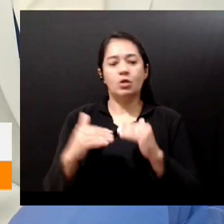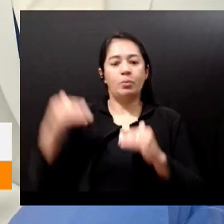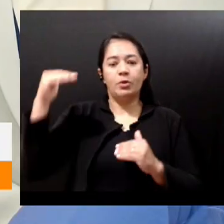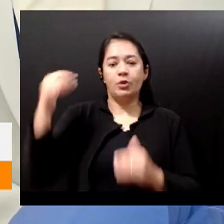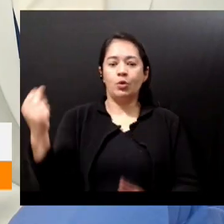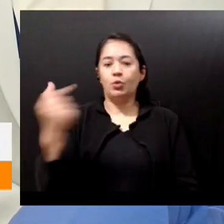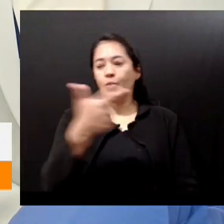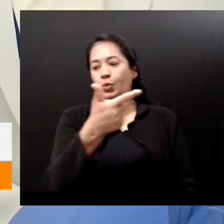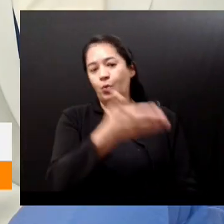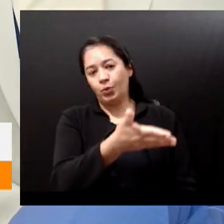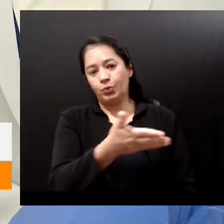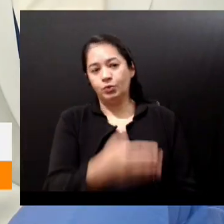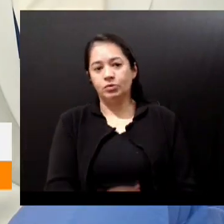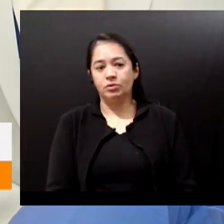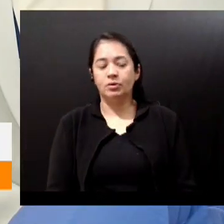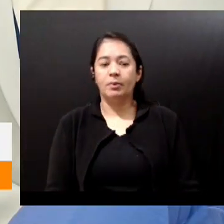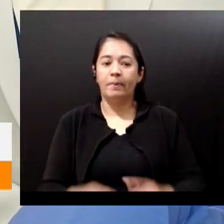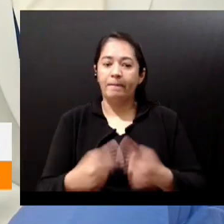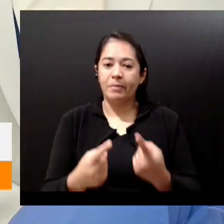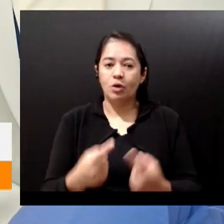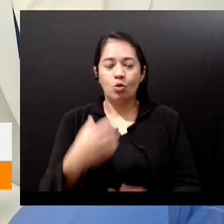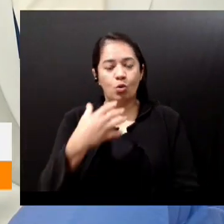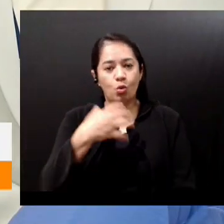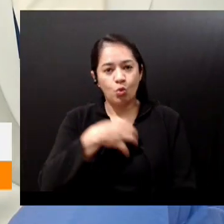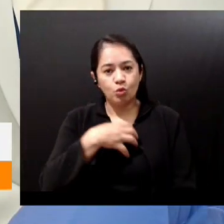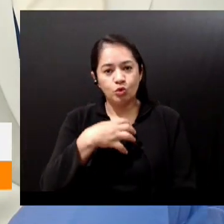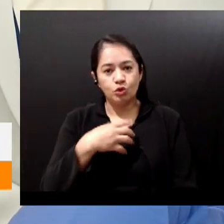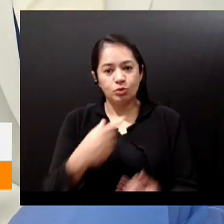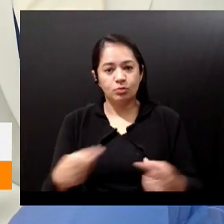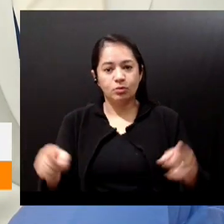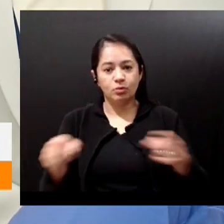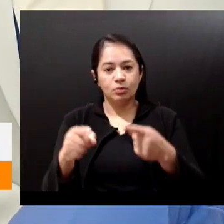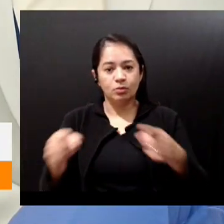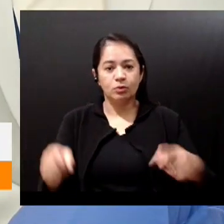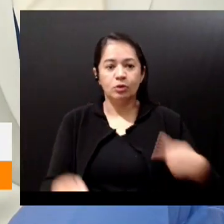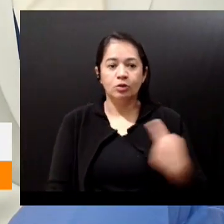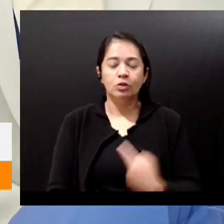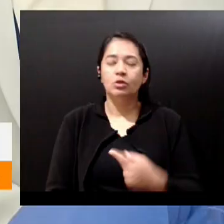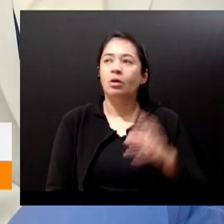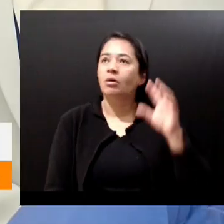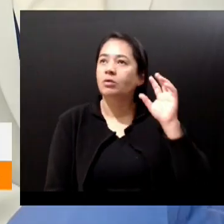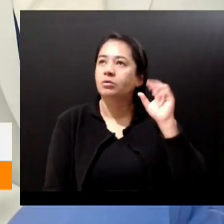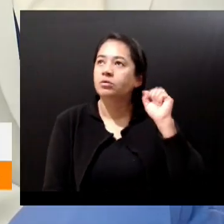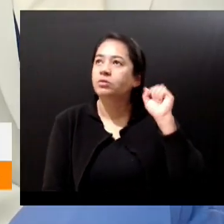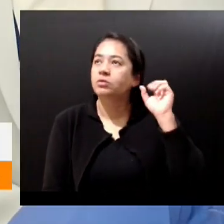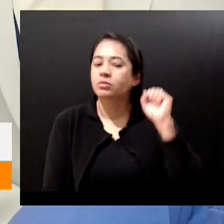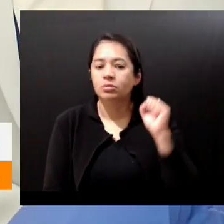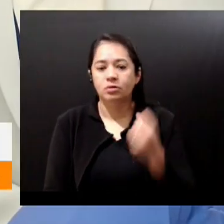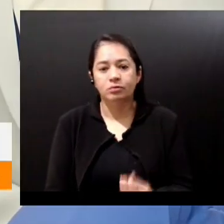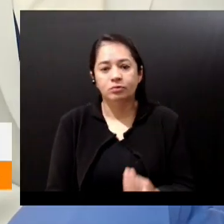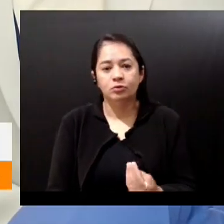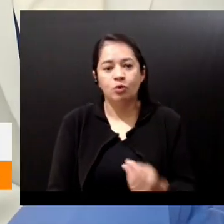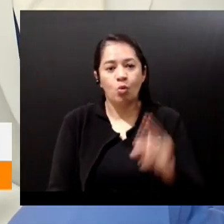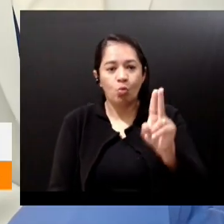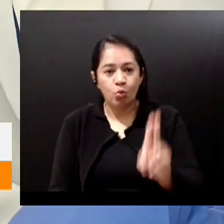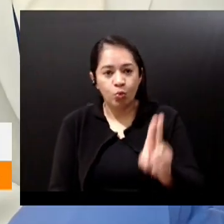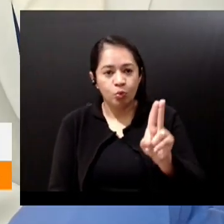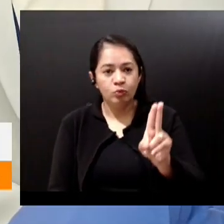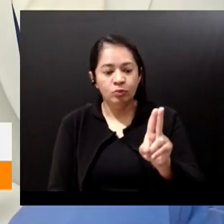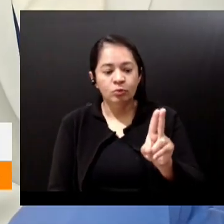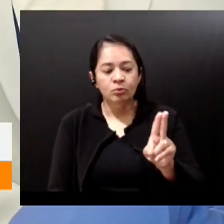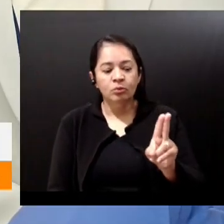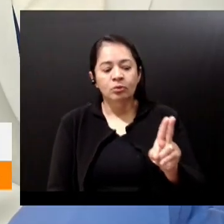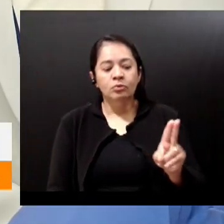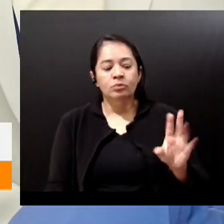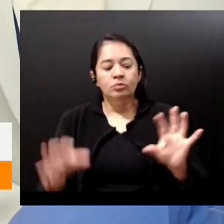assim, a forma de música hoje que nós escutamos, a forma de uso dela, tem a ver, assim, sem dúvida, com o meu eu, a